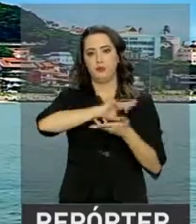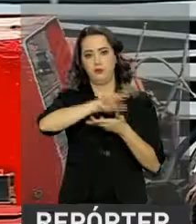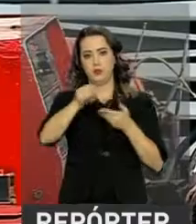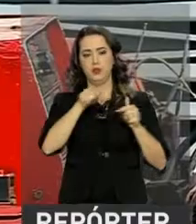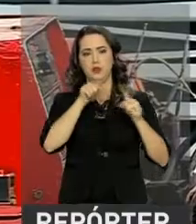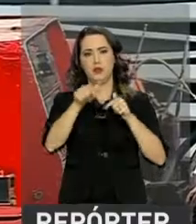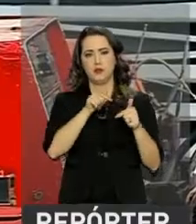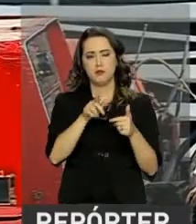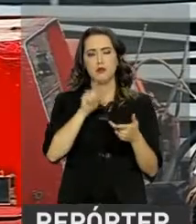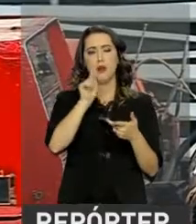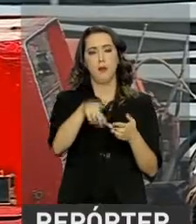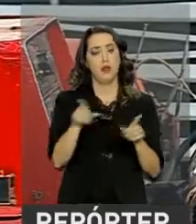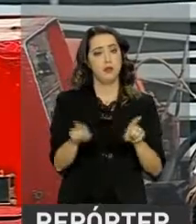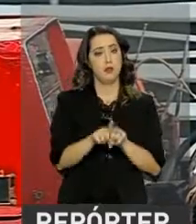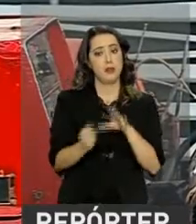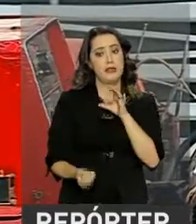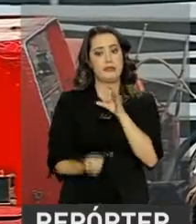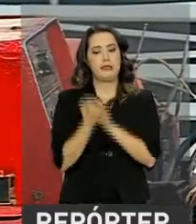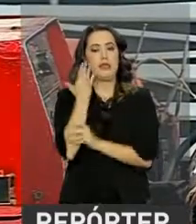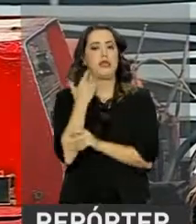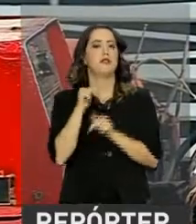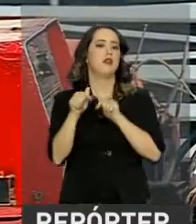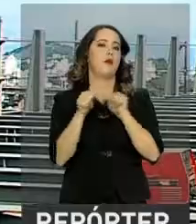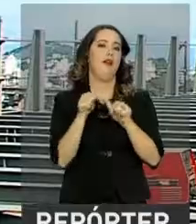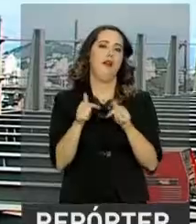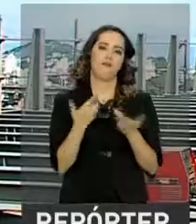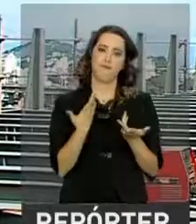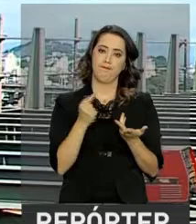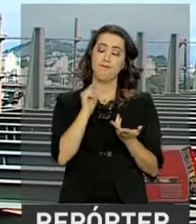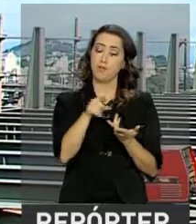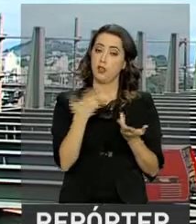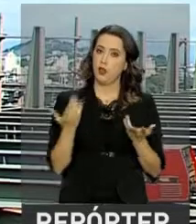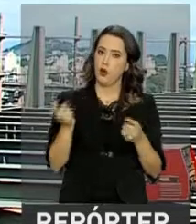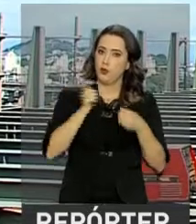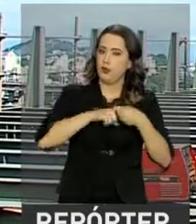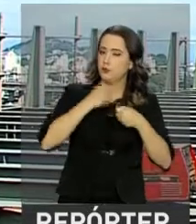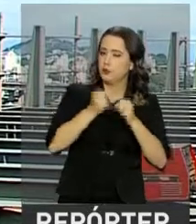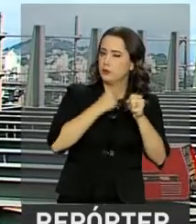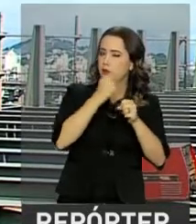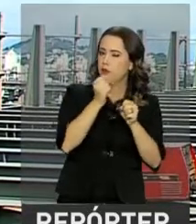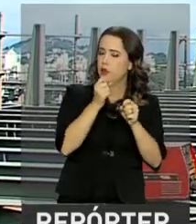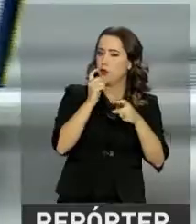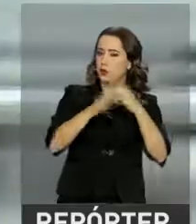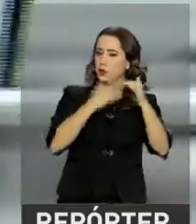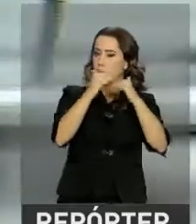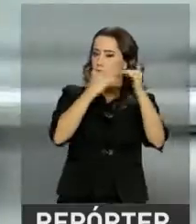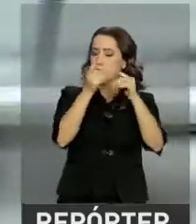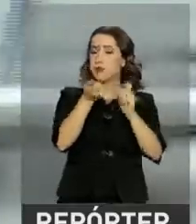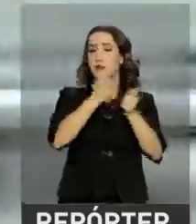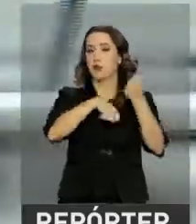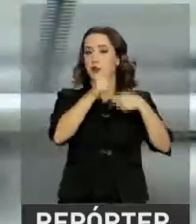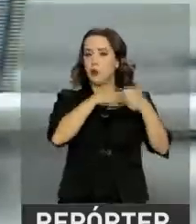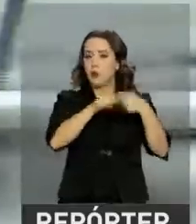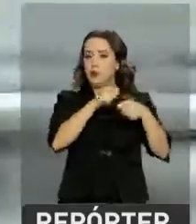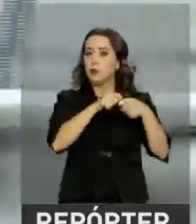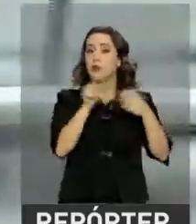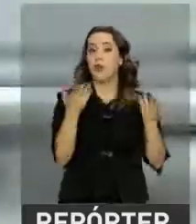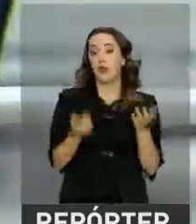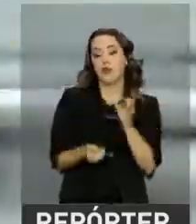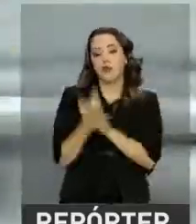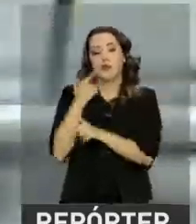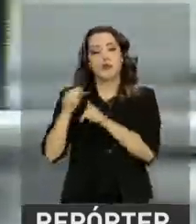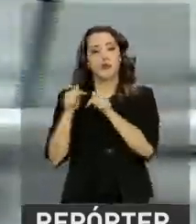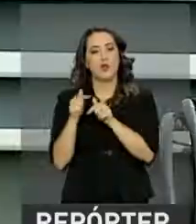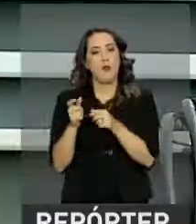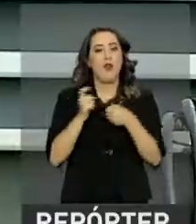negócio a construção civil gera muitos empregos e com o reaquecimento da economia brasileira e do setor os empregos estão